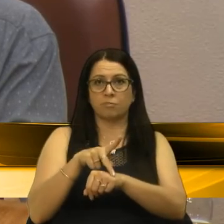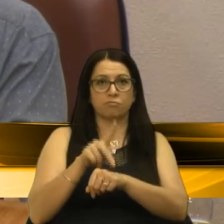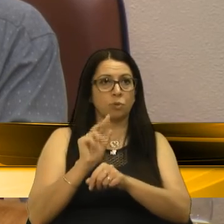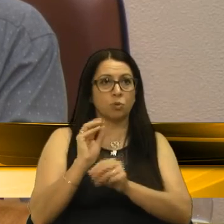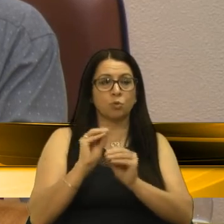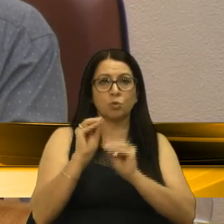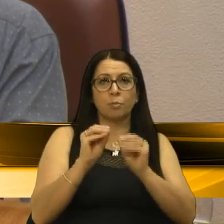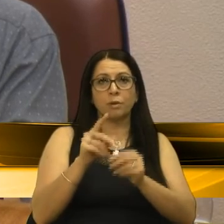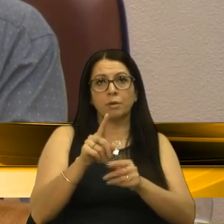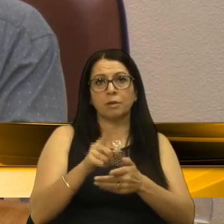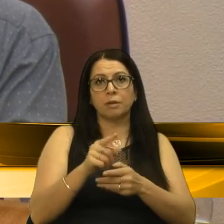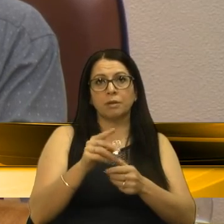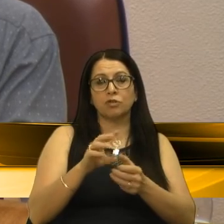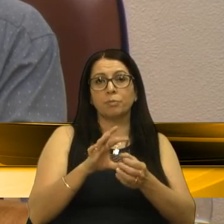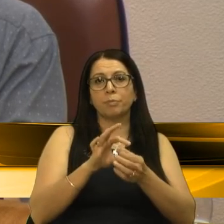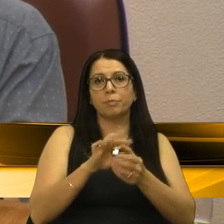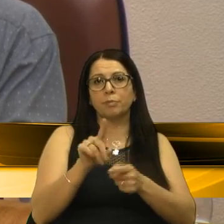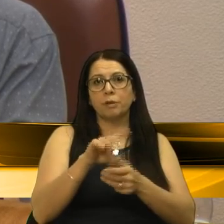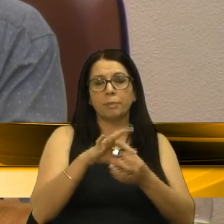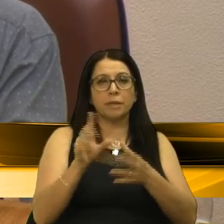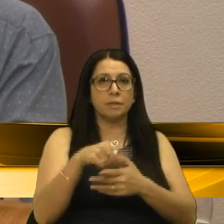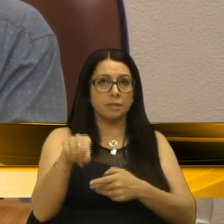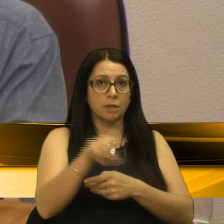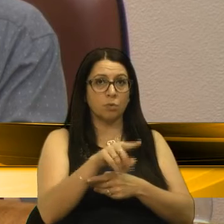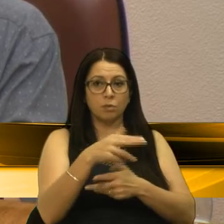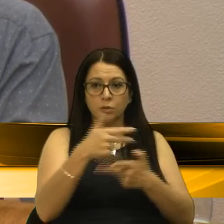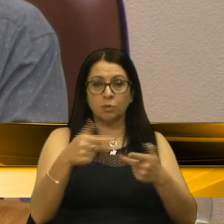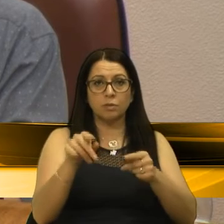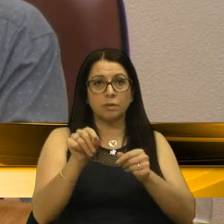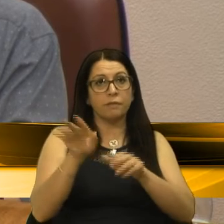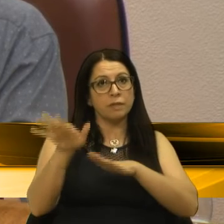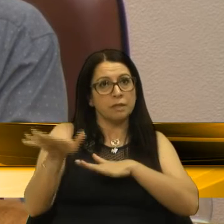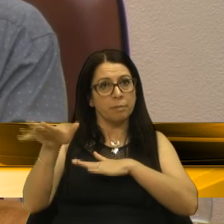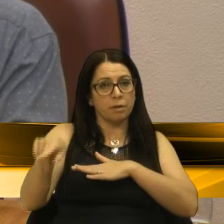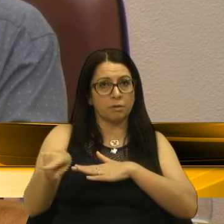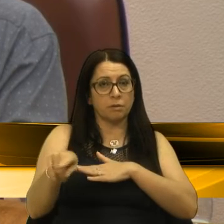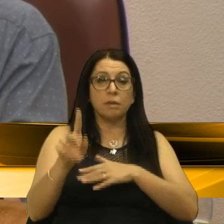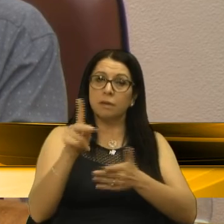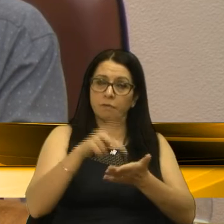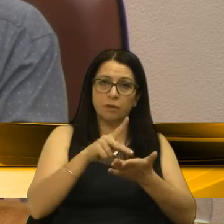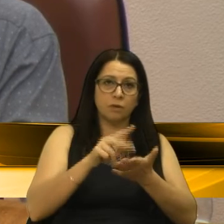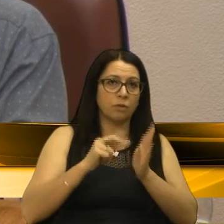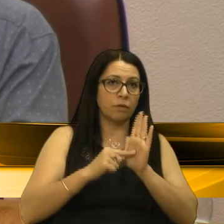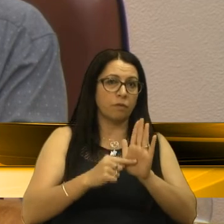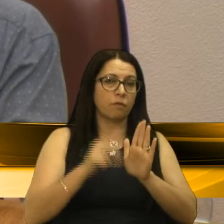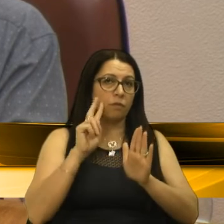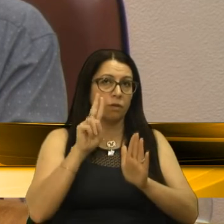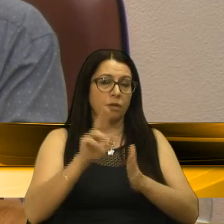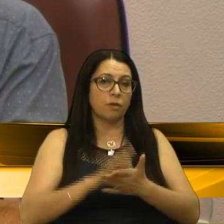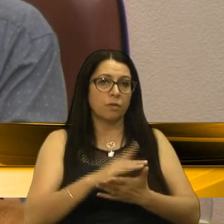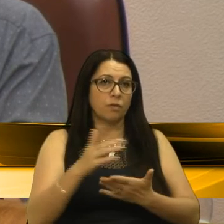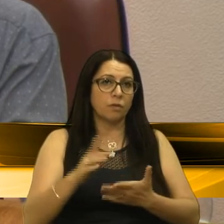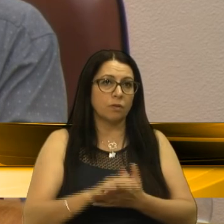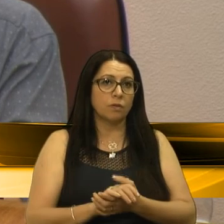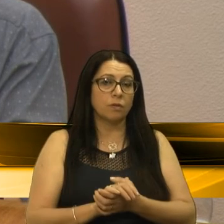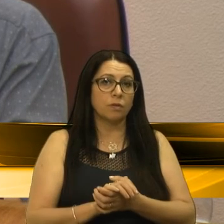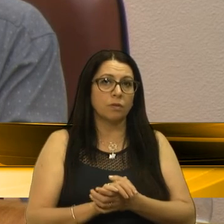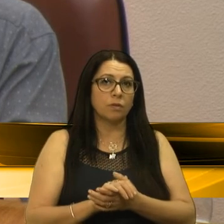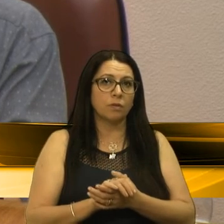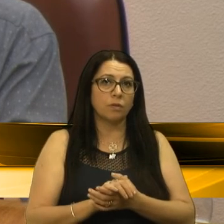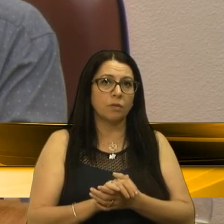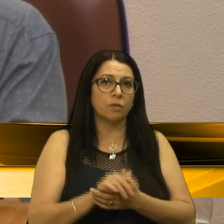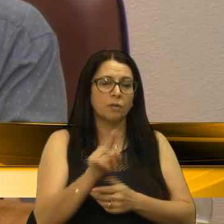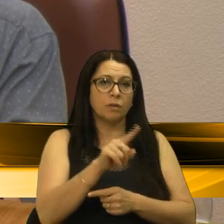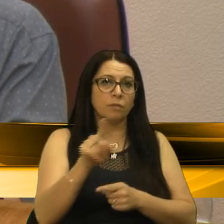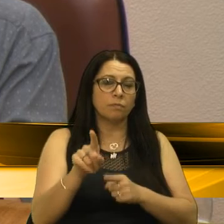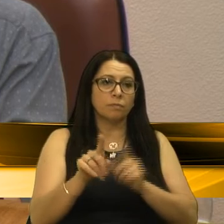ingerência sobre as deliberações destes entes. Em verdade, o que se vê é que os argumentos lançados